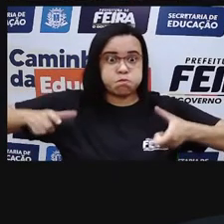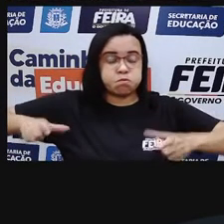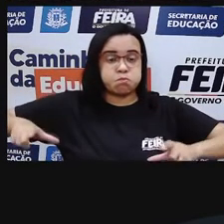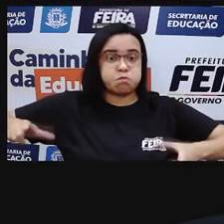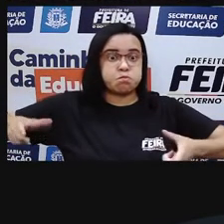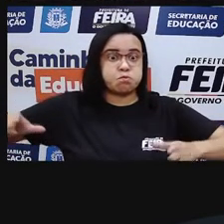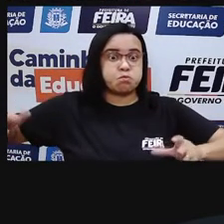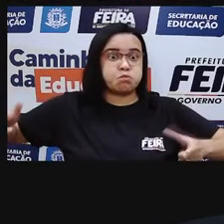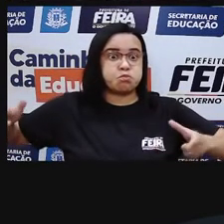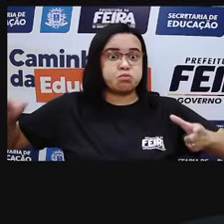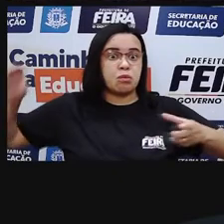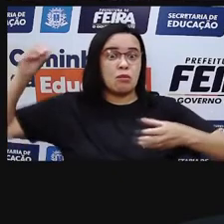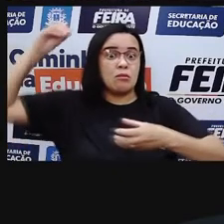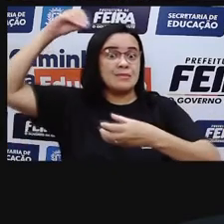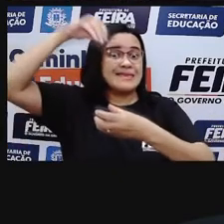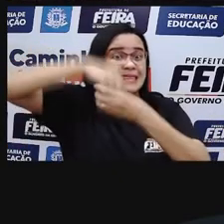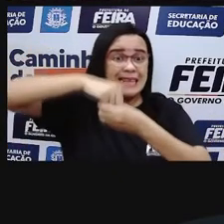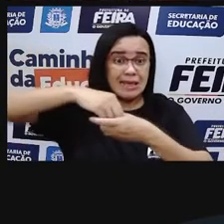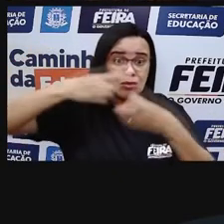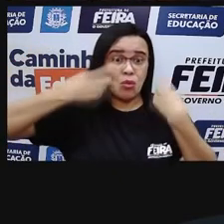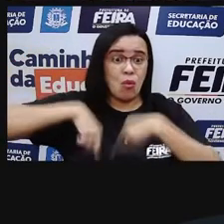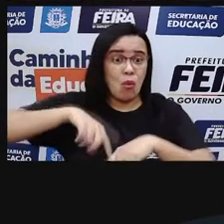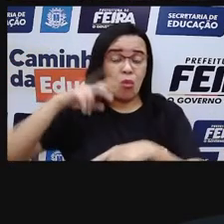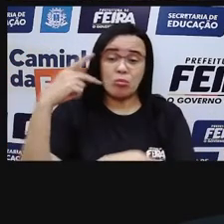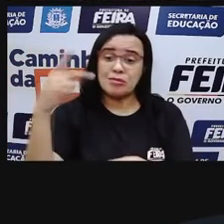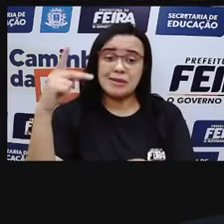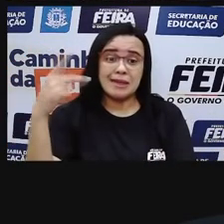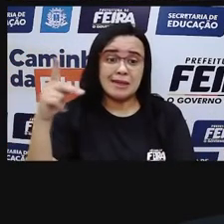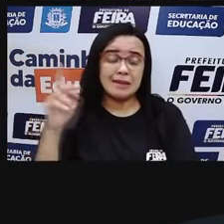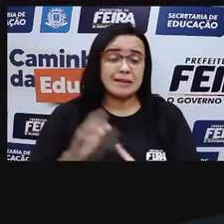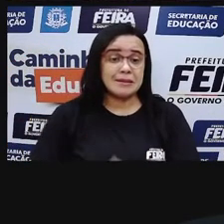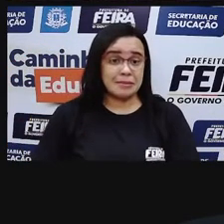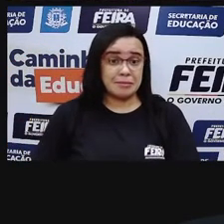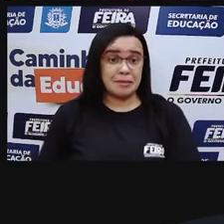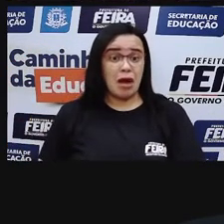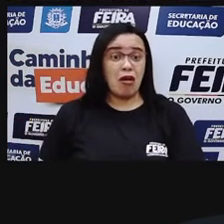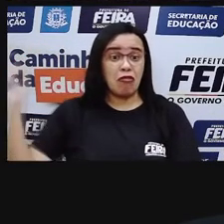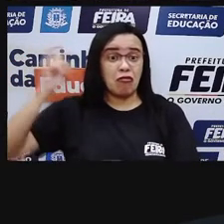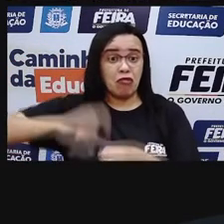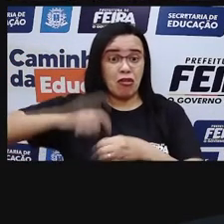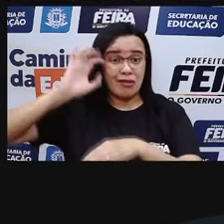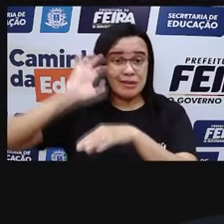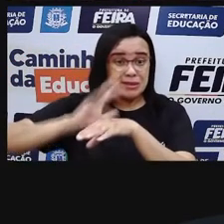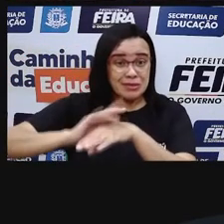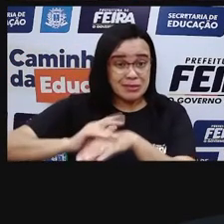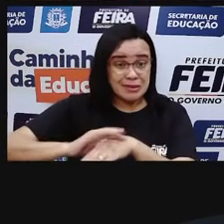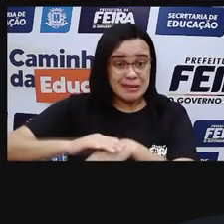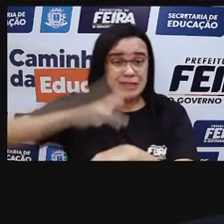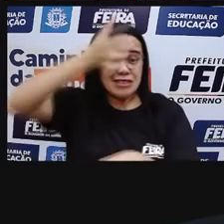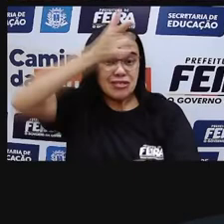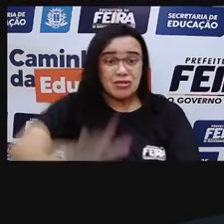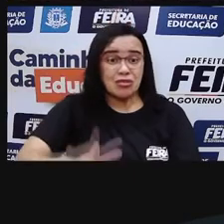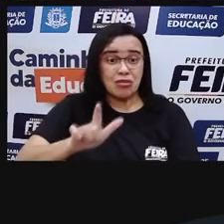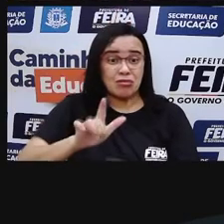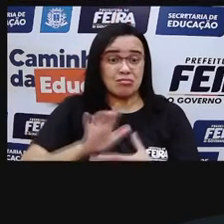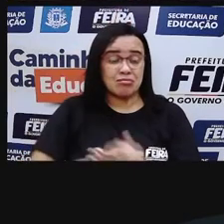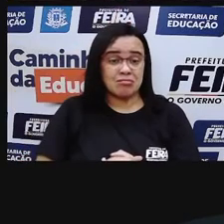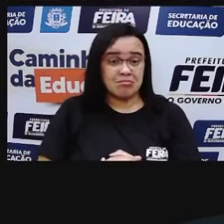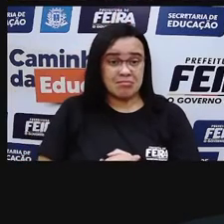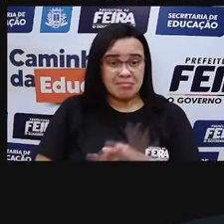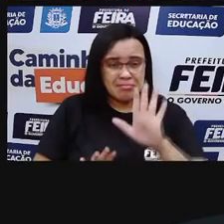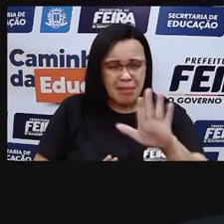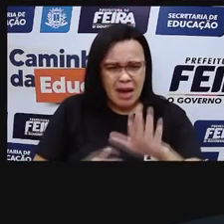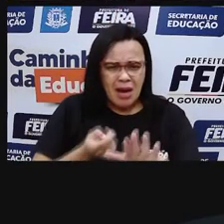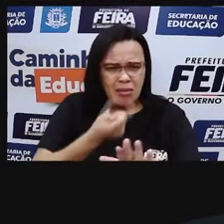que aconteceu? Furostreco voltou a ter a infecção. Só que agora, o antibiótico que o médico passou